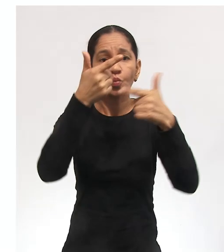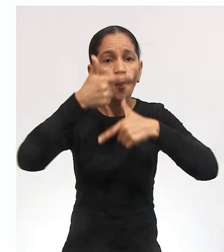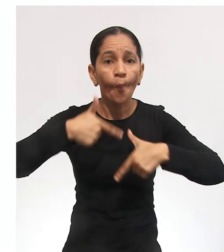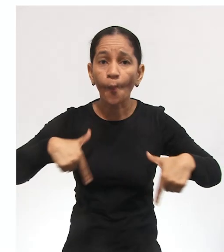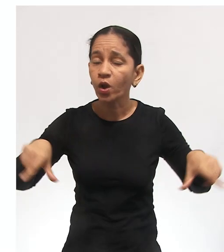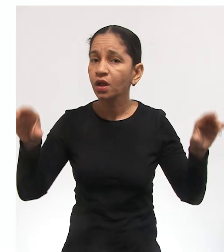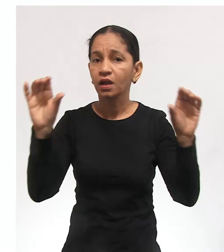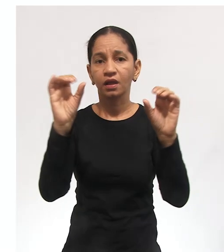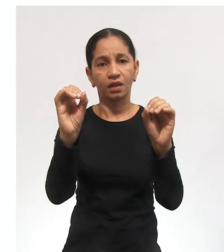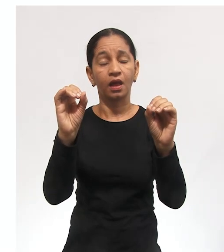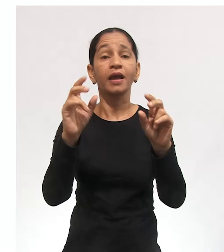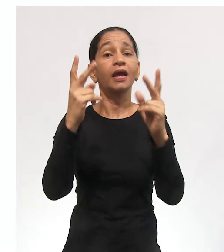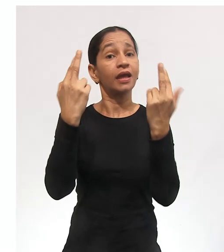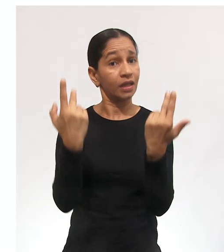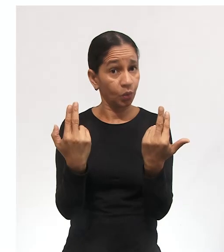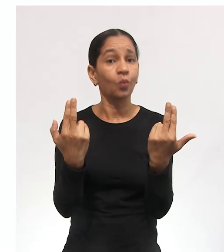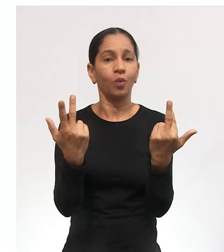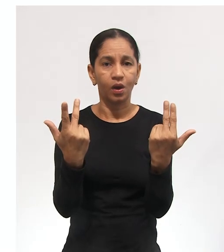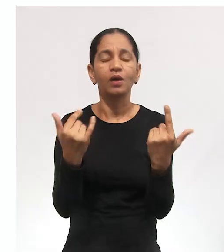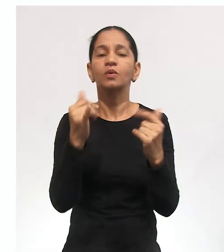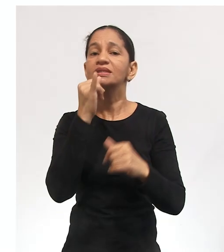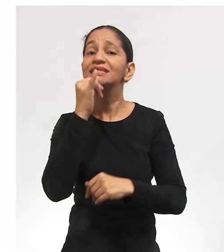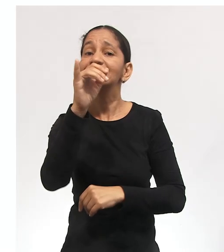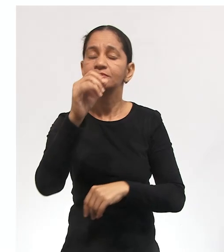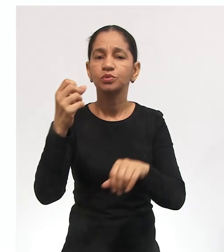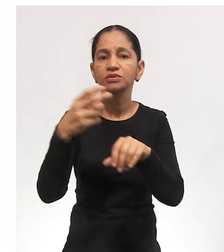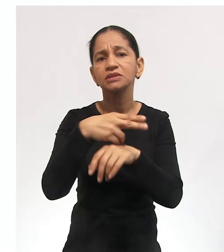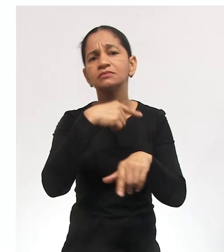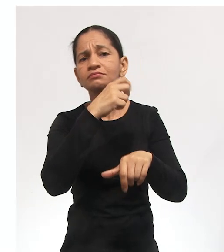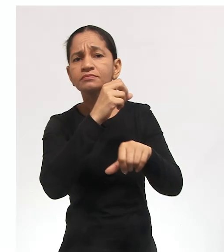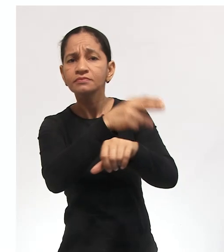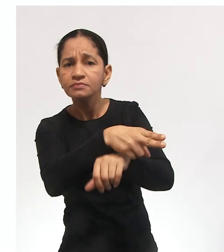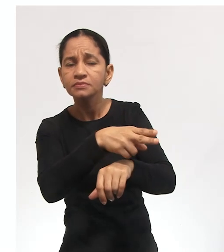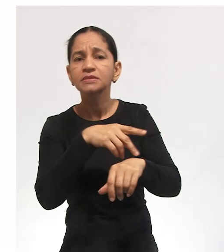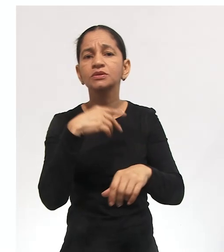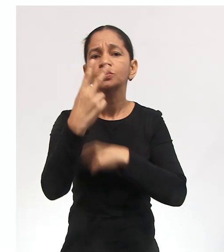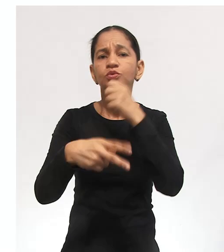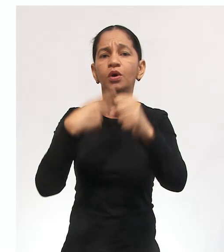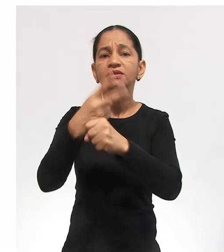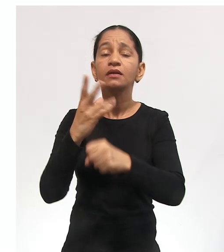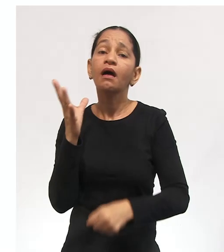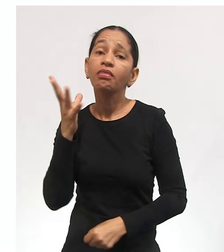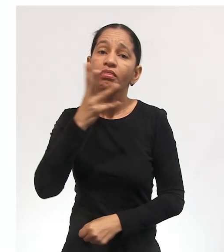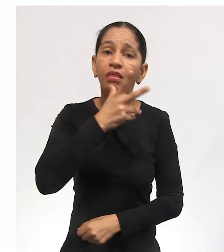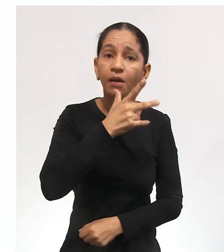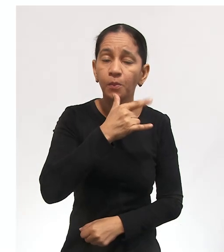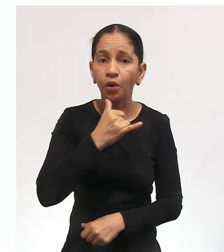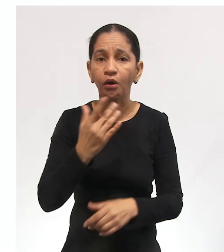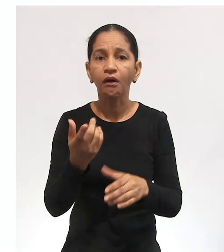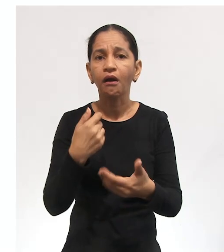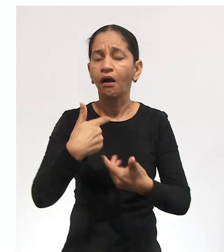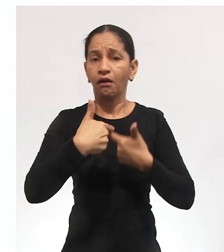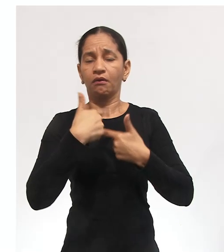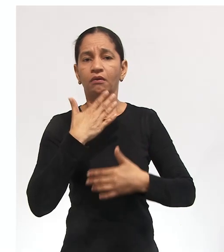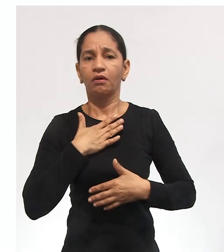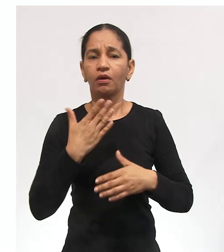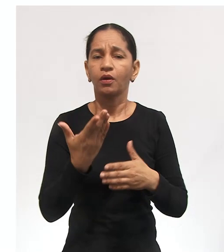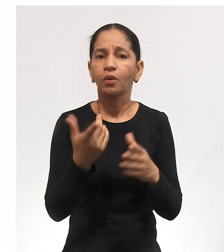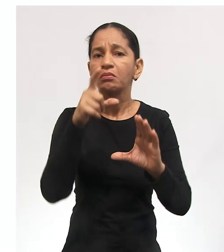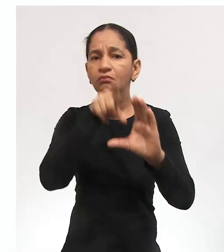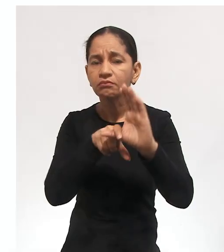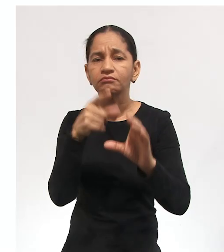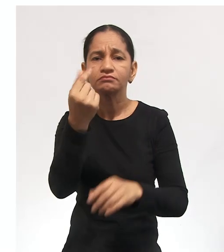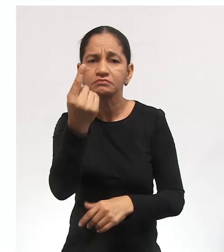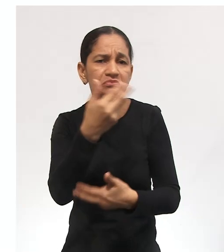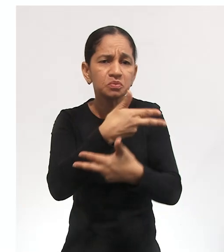responsável. Da mesma forma, se algum funcionário demorar mais de 2 anos para me cobrar e vier me cobrar aqui no